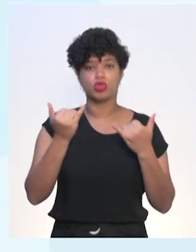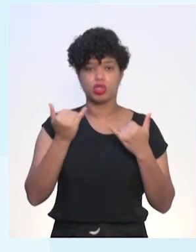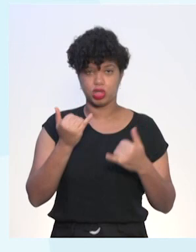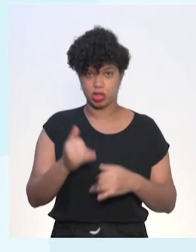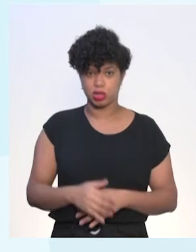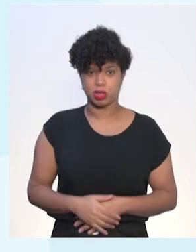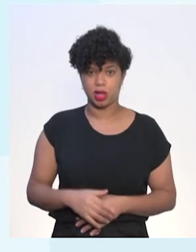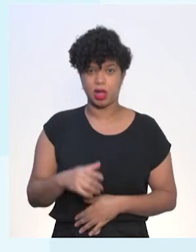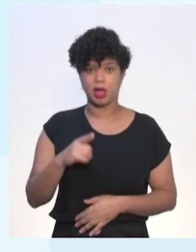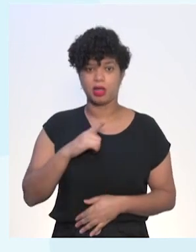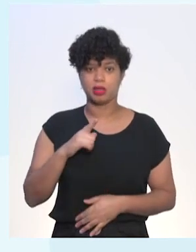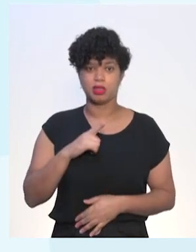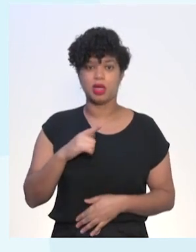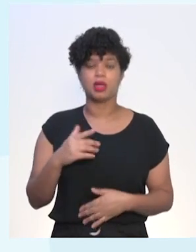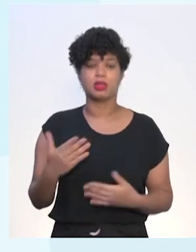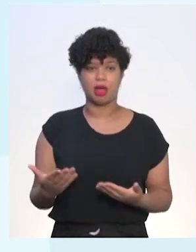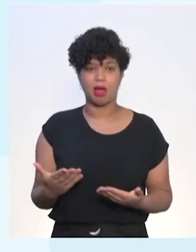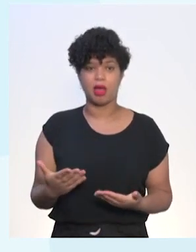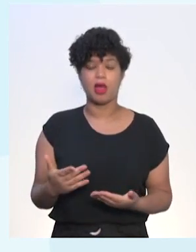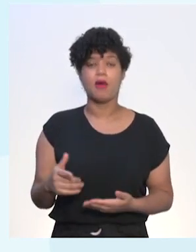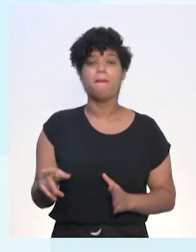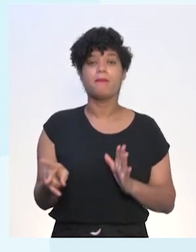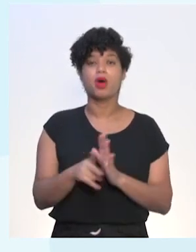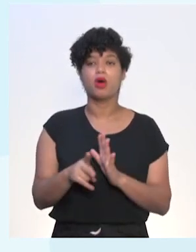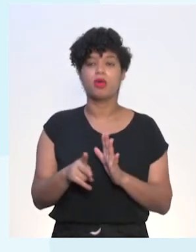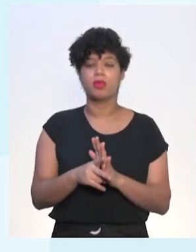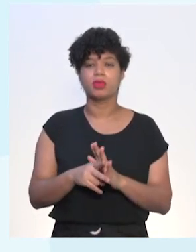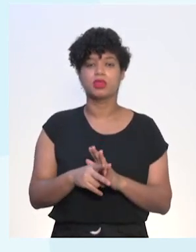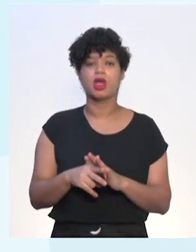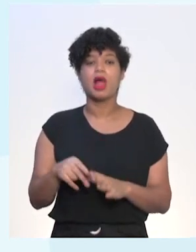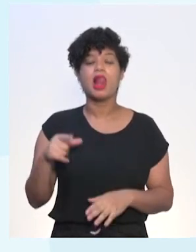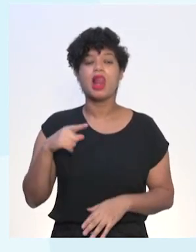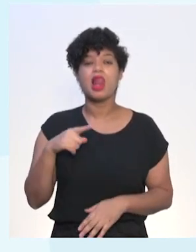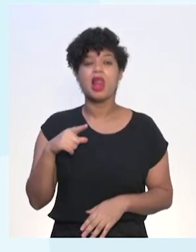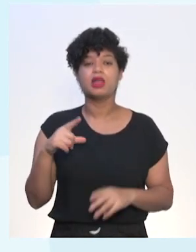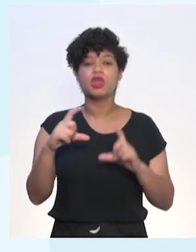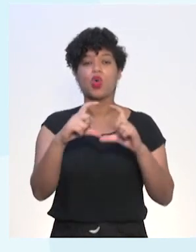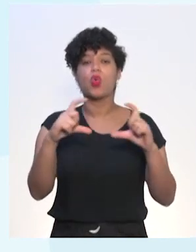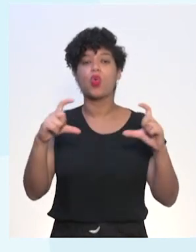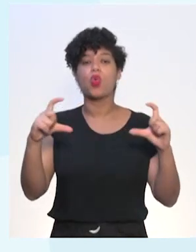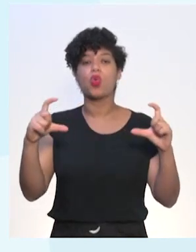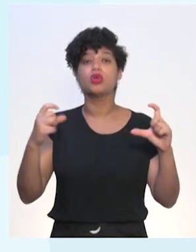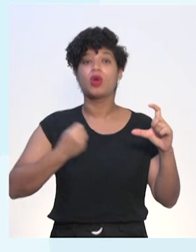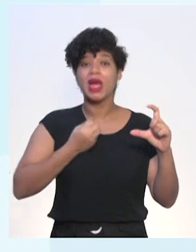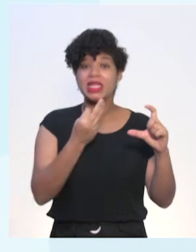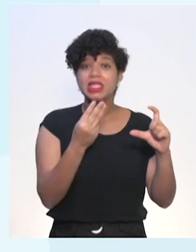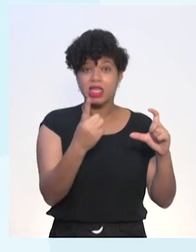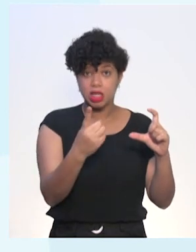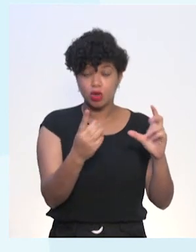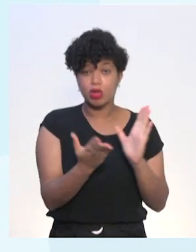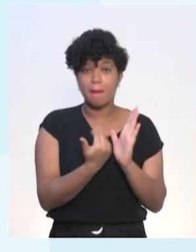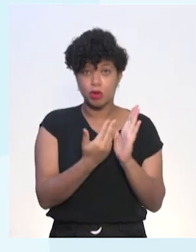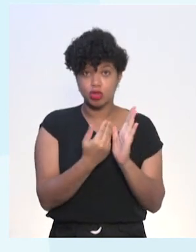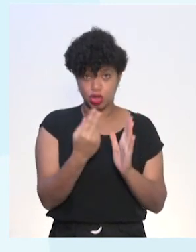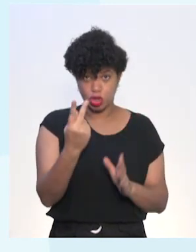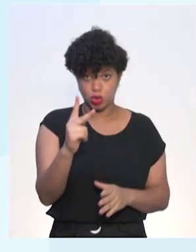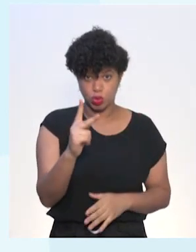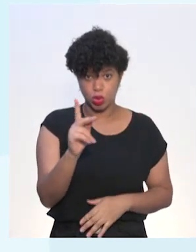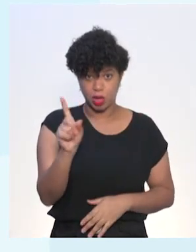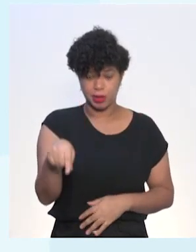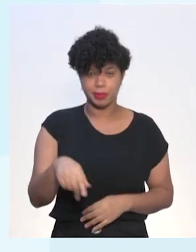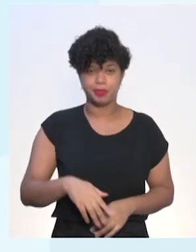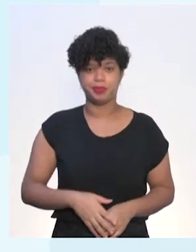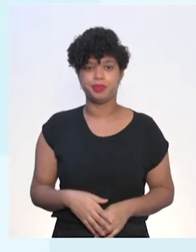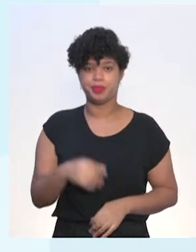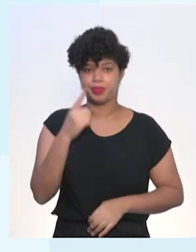uma manchete que é a manchete presente na página 31 da apostila de vocês tá